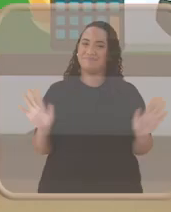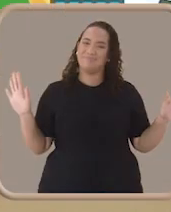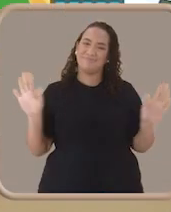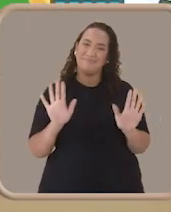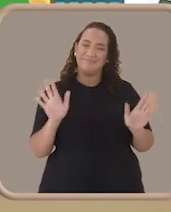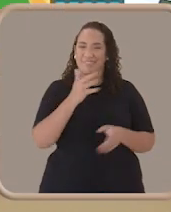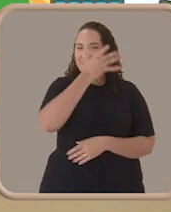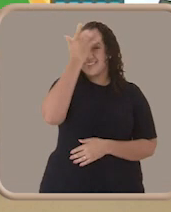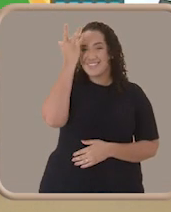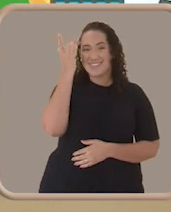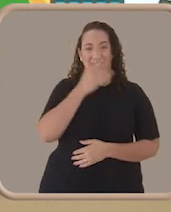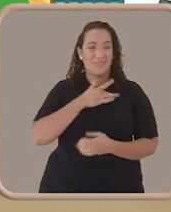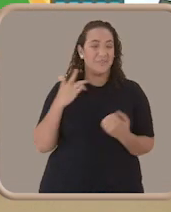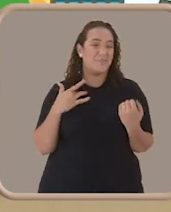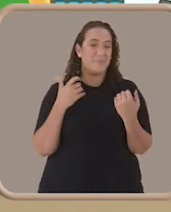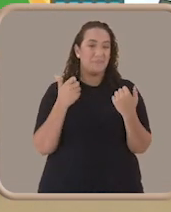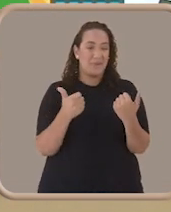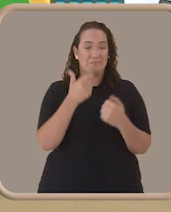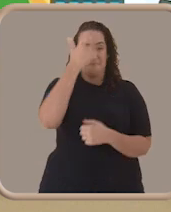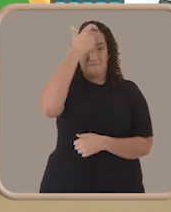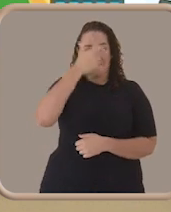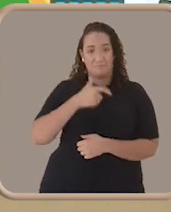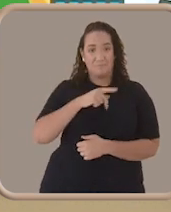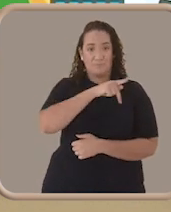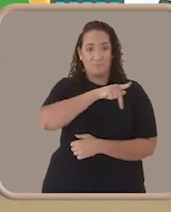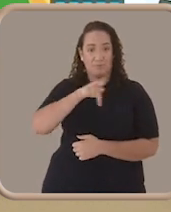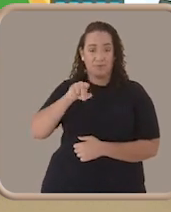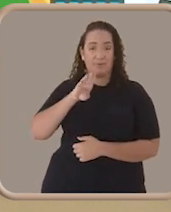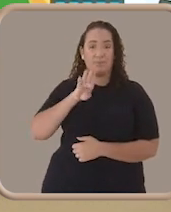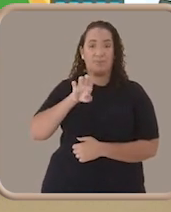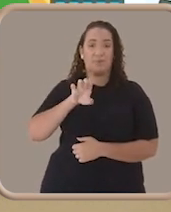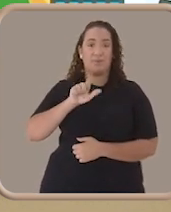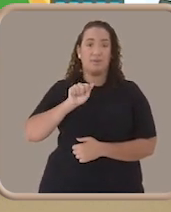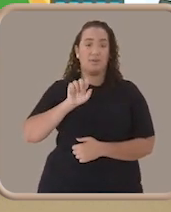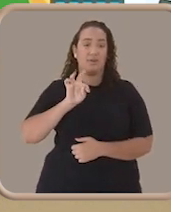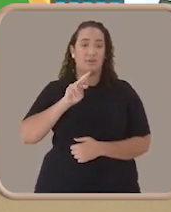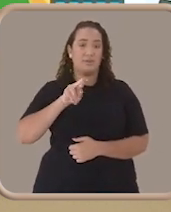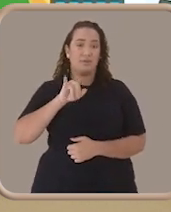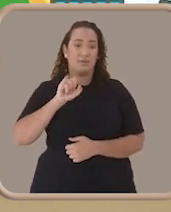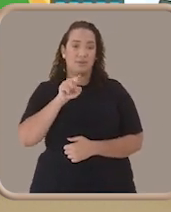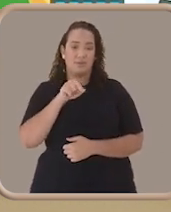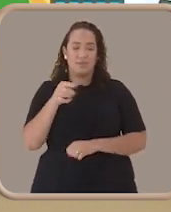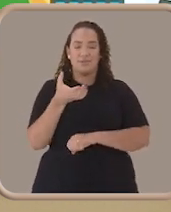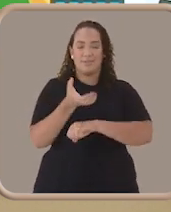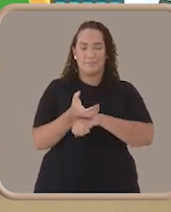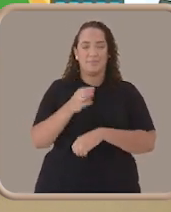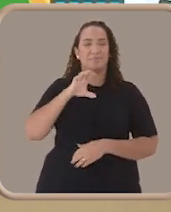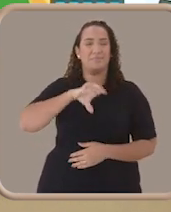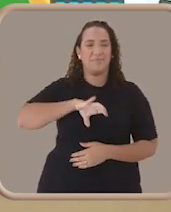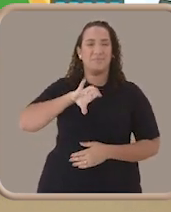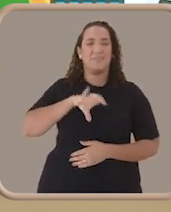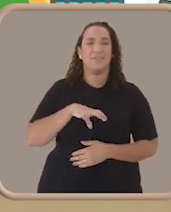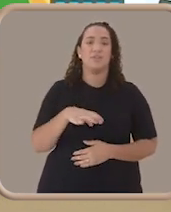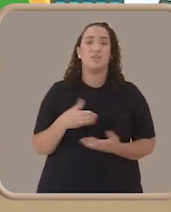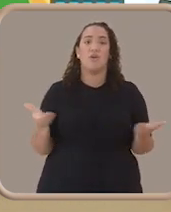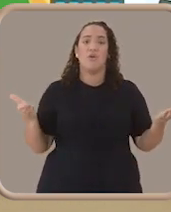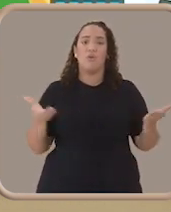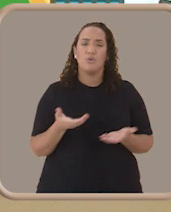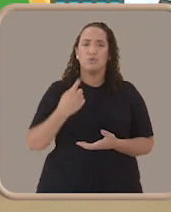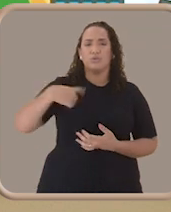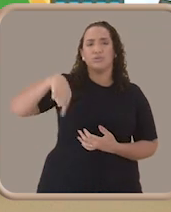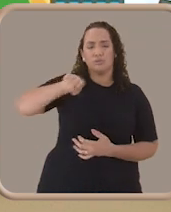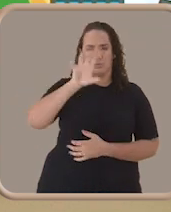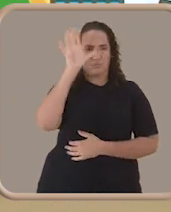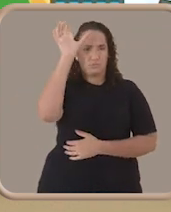Oi pessoal, como vocês estão? Eu sou Beatriz Aoki, professora de língua portuguesa. Juntos hoje vamos aprender